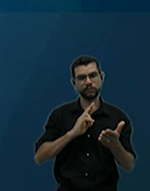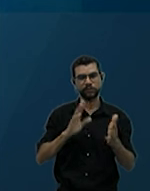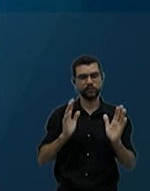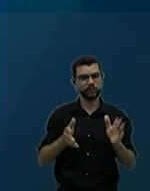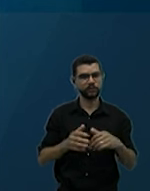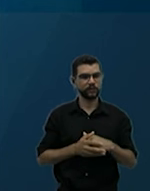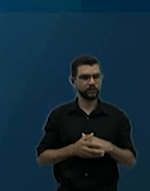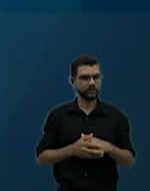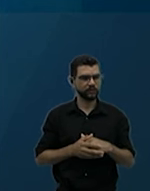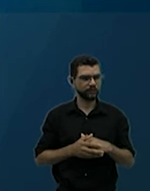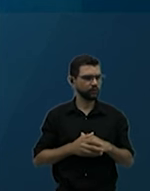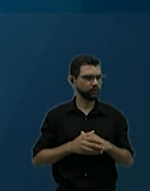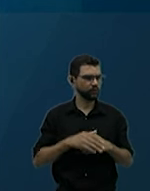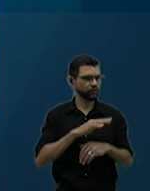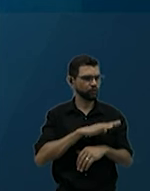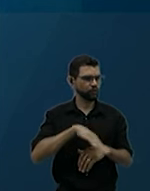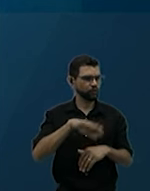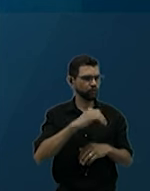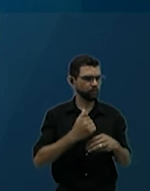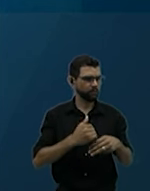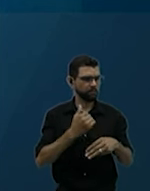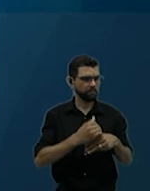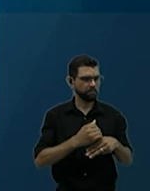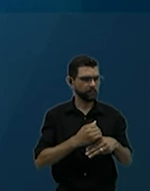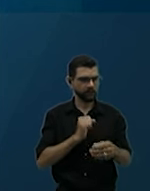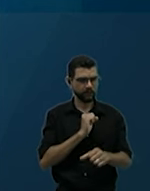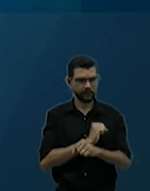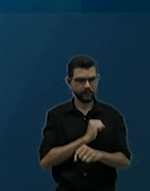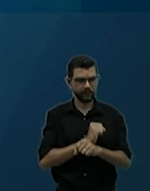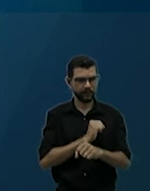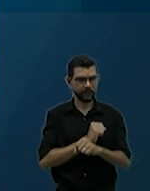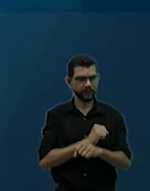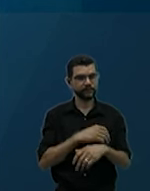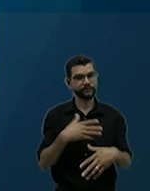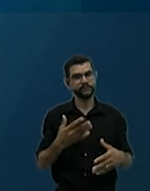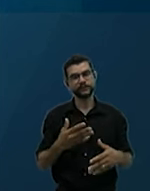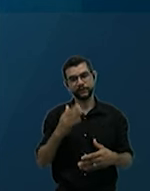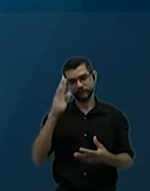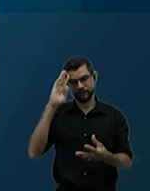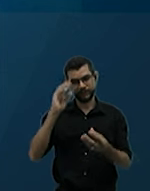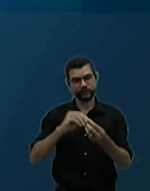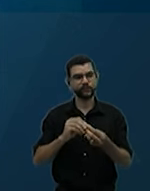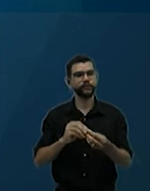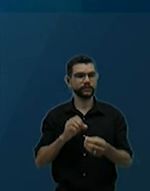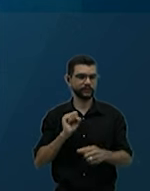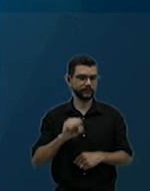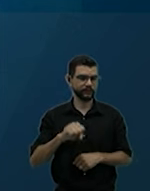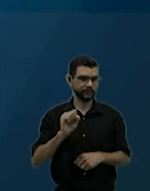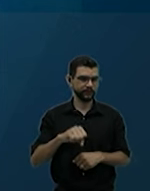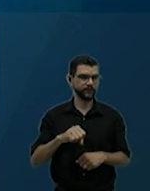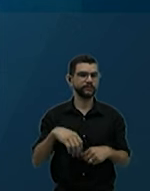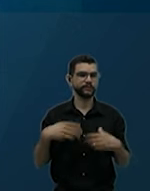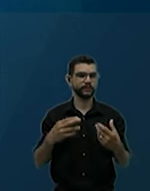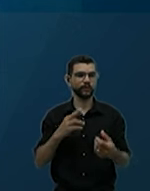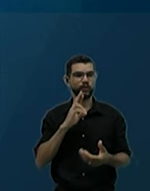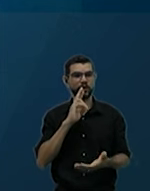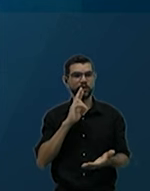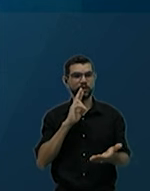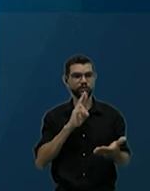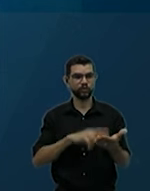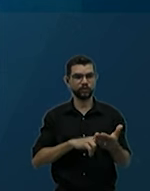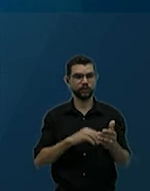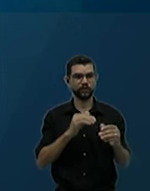votar? Presumo que sim, então, eu vou declarar, vou proclamar o resultado parcial. A